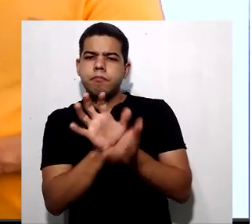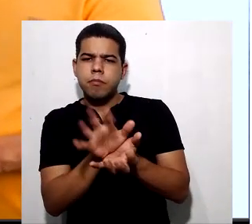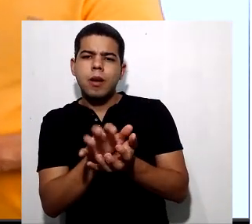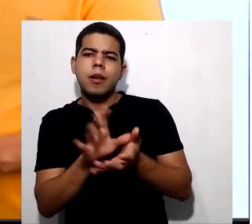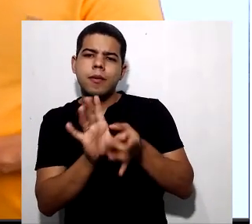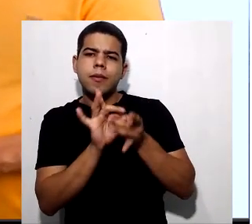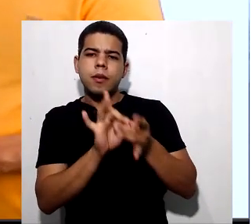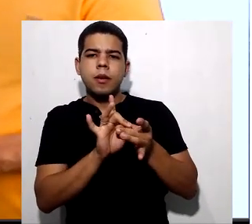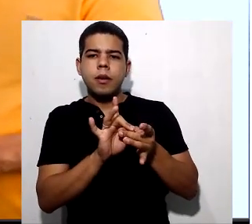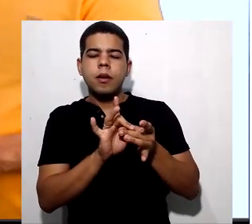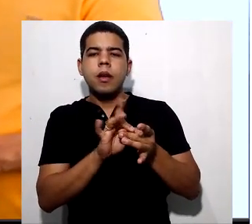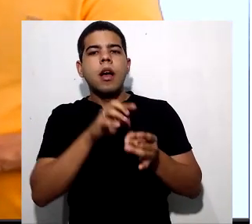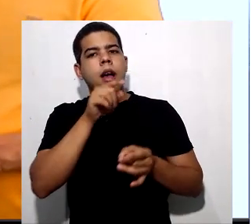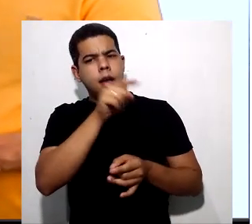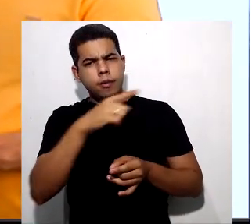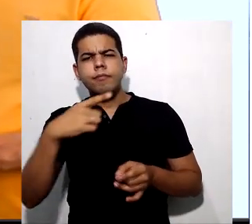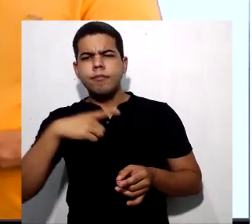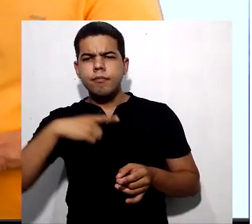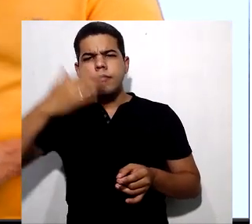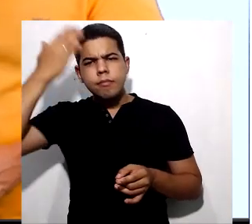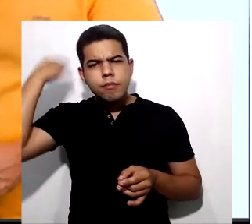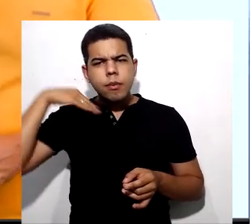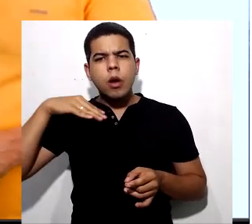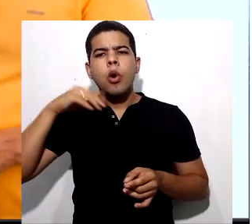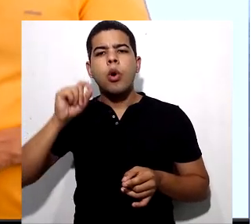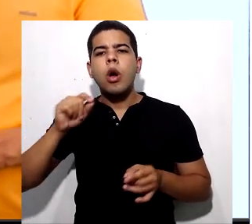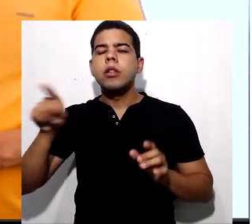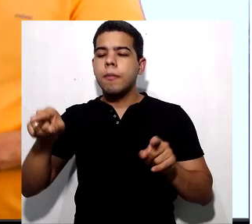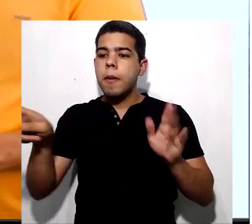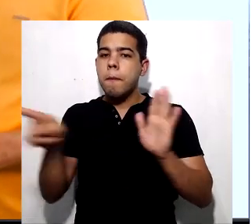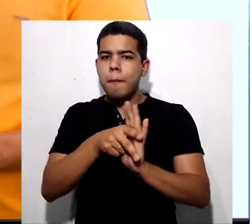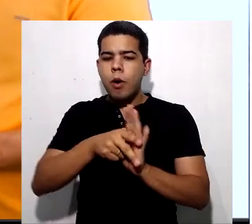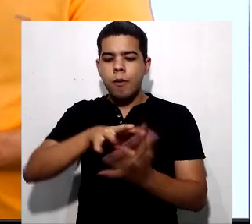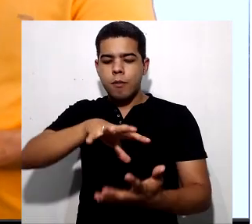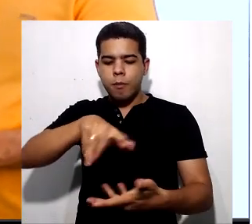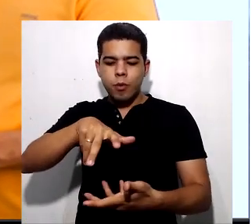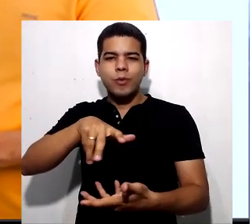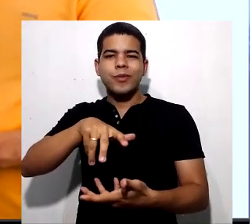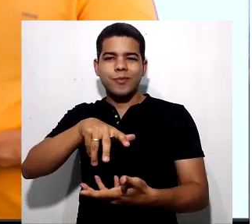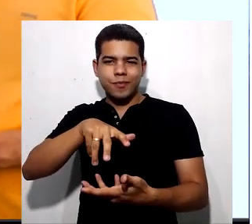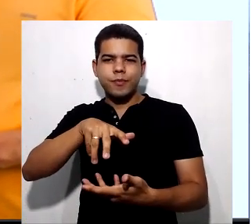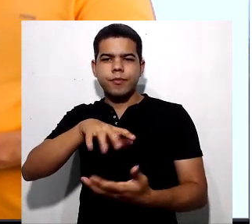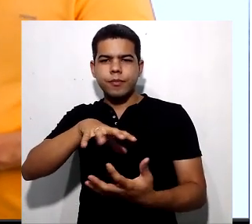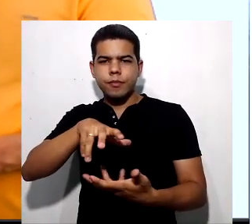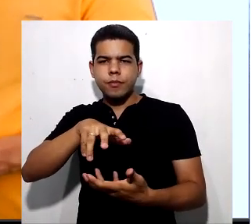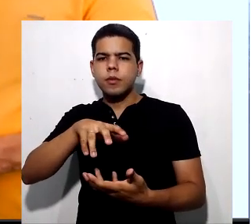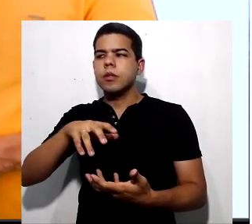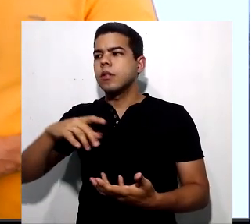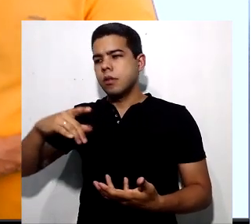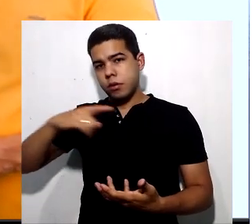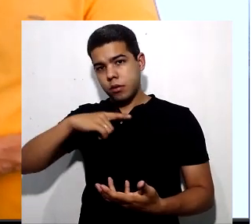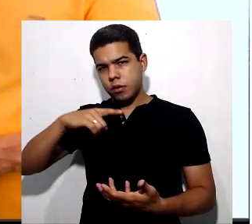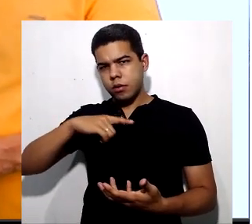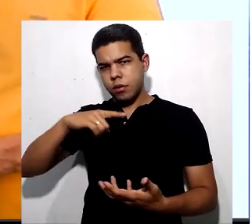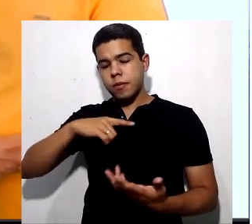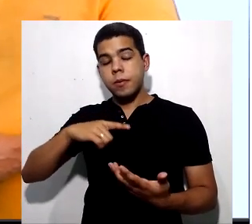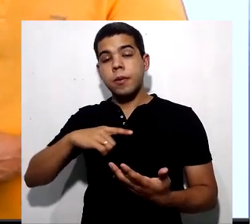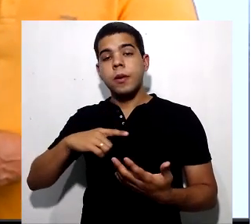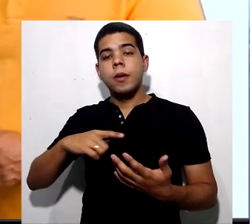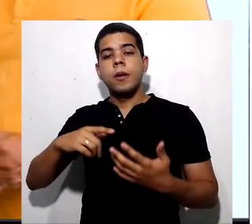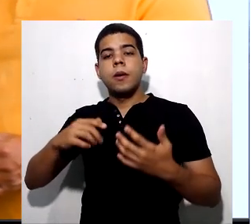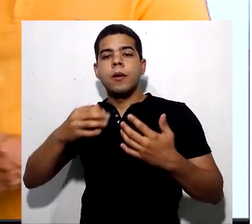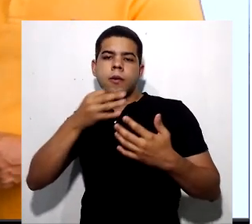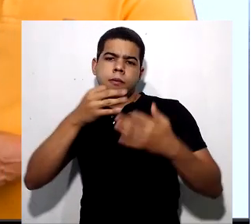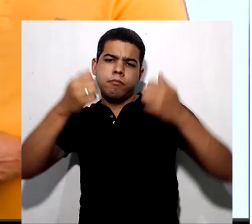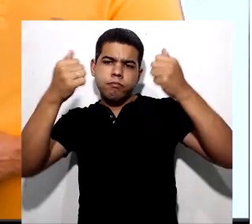também que ela foi cidadã do mundo, né? Que ela foi casada com um diplomata brasileiro. Então, como o professor Samuel está citando aqui, meu amigo